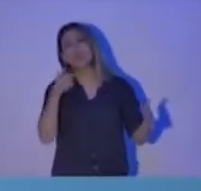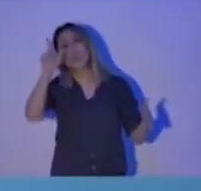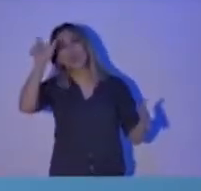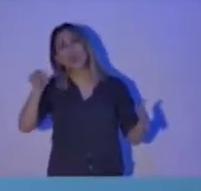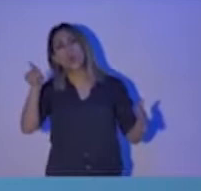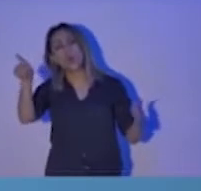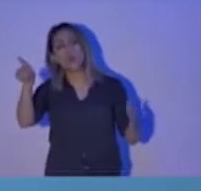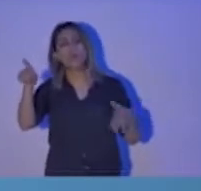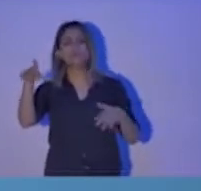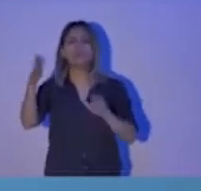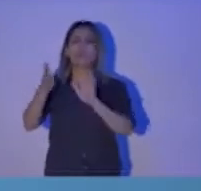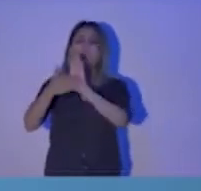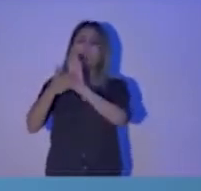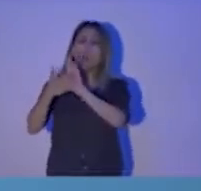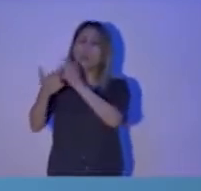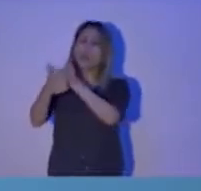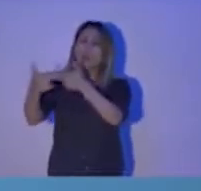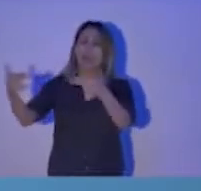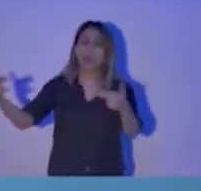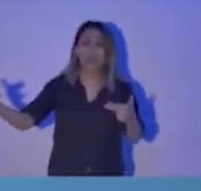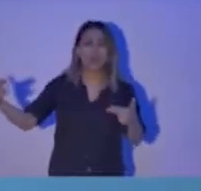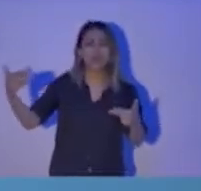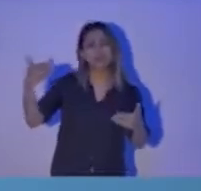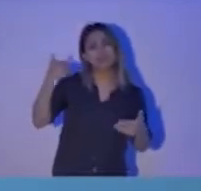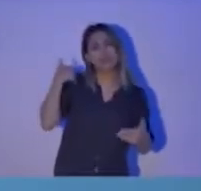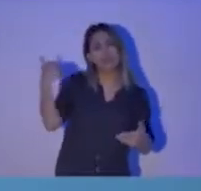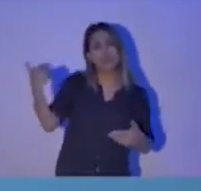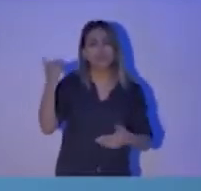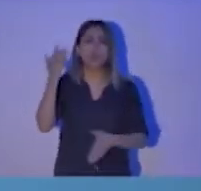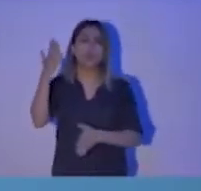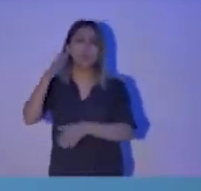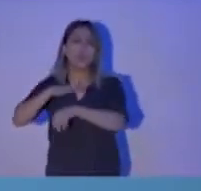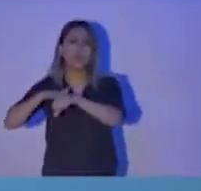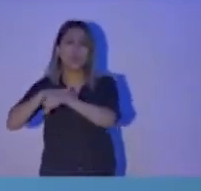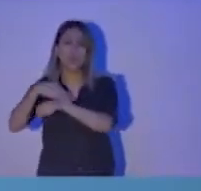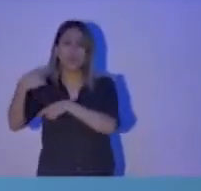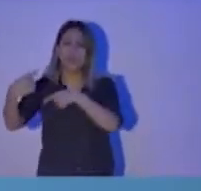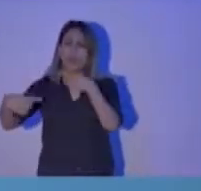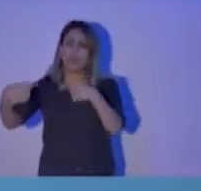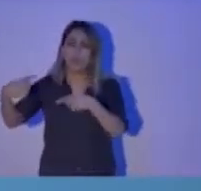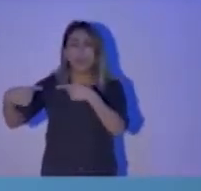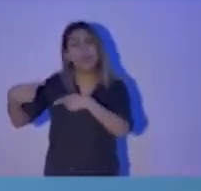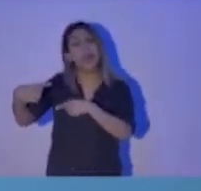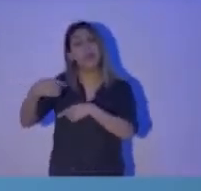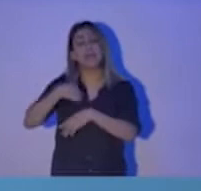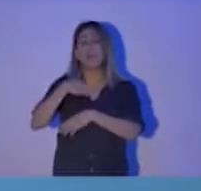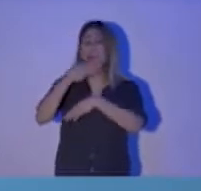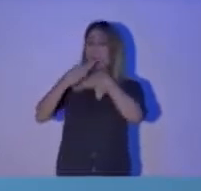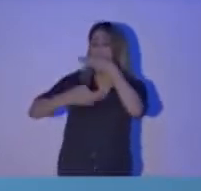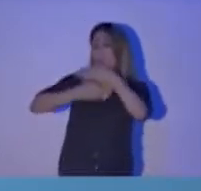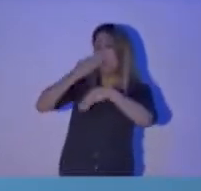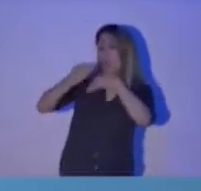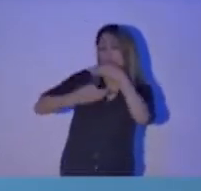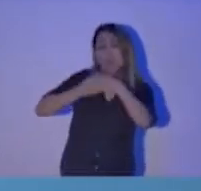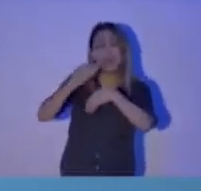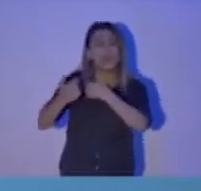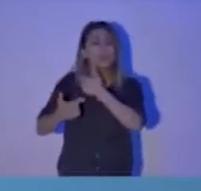nos recebeu com muita atenção, a gente pôde colocar quais eram os argumentos e, assim, a gente